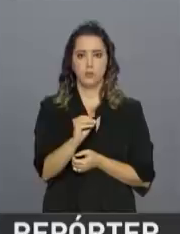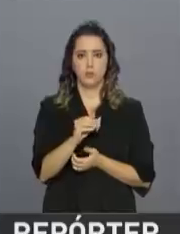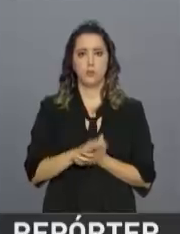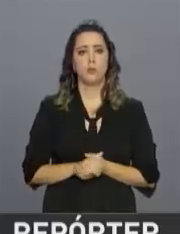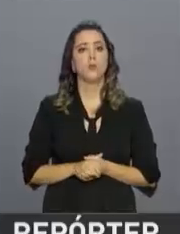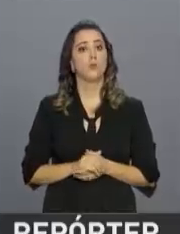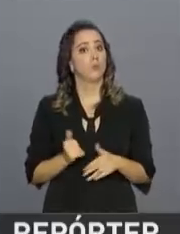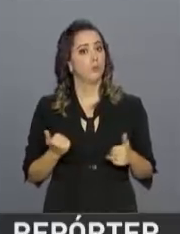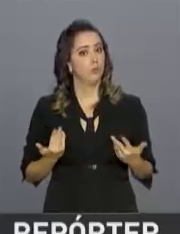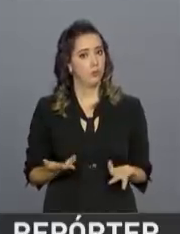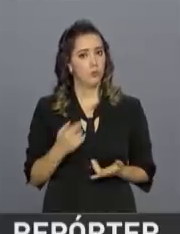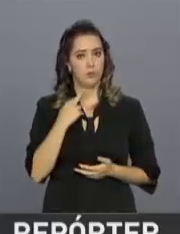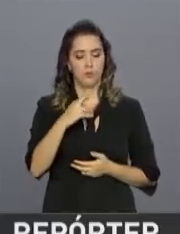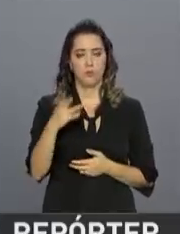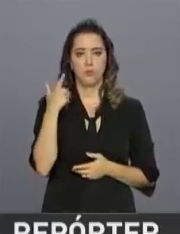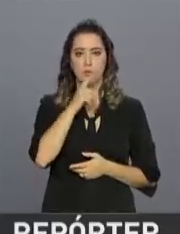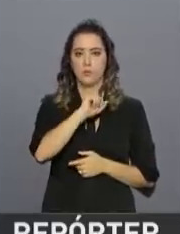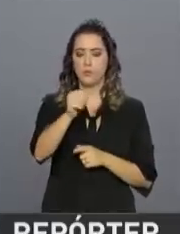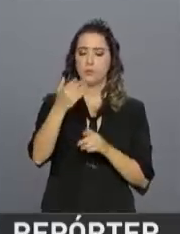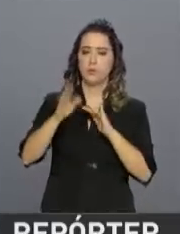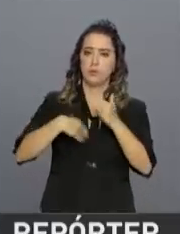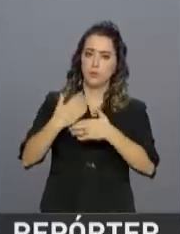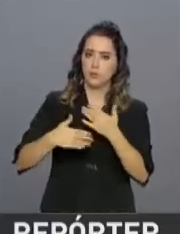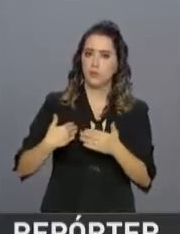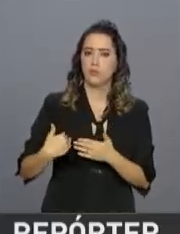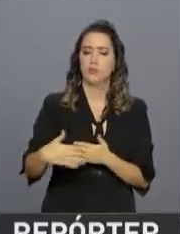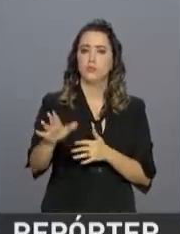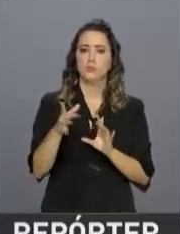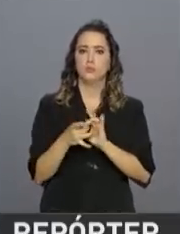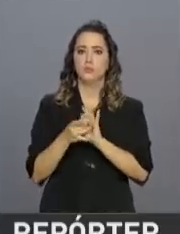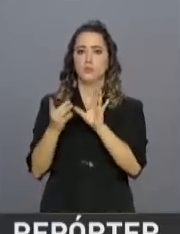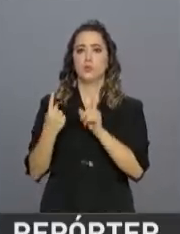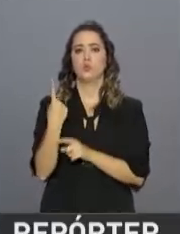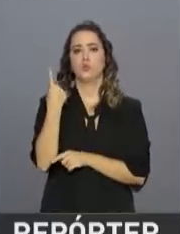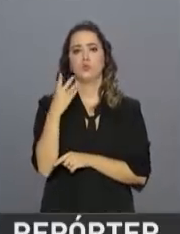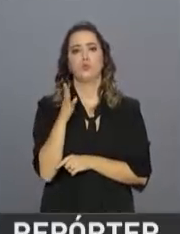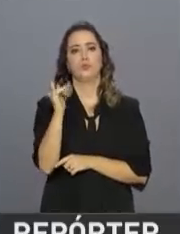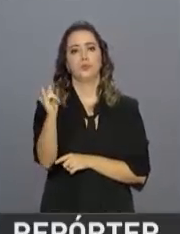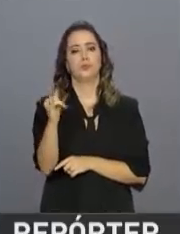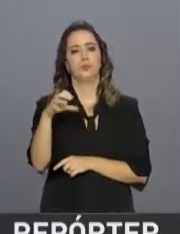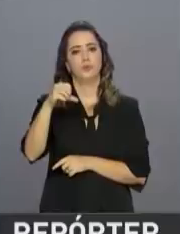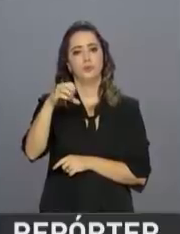Único. Entre os resultados alcançados pelo Progredir está a liberação de